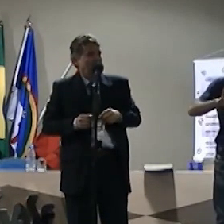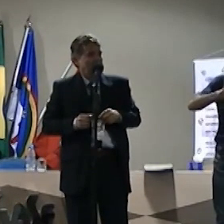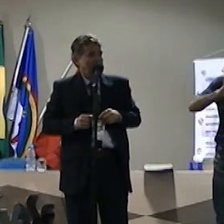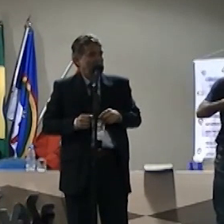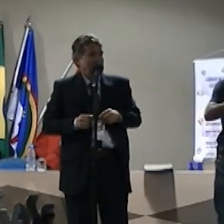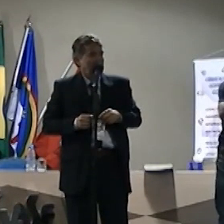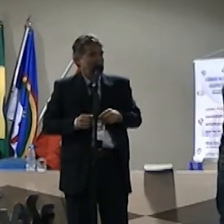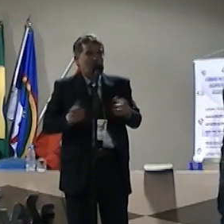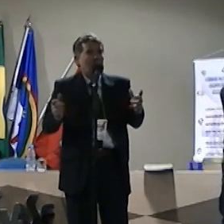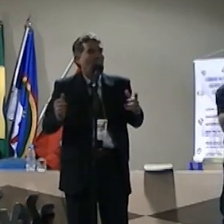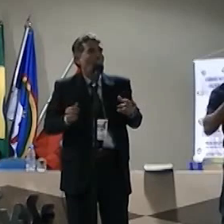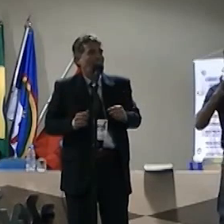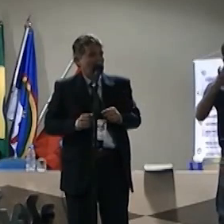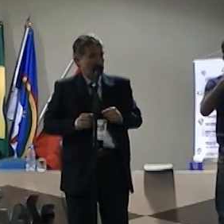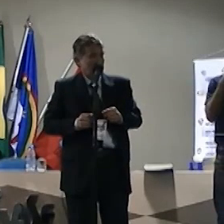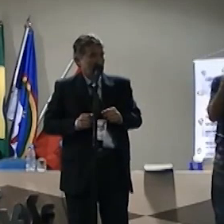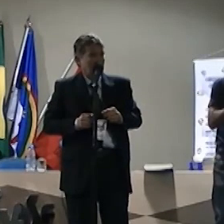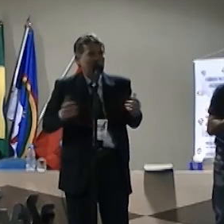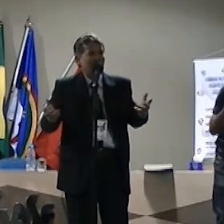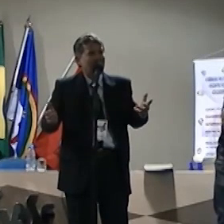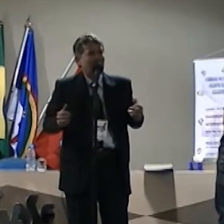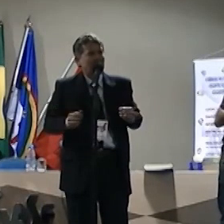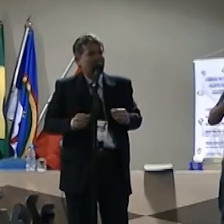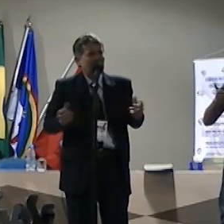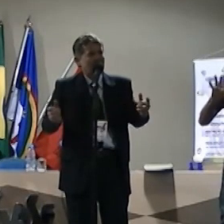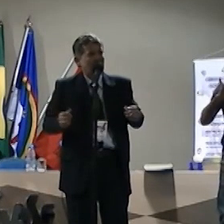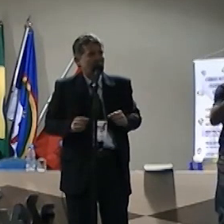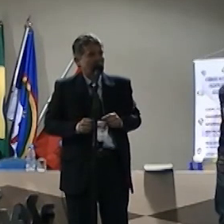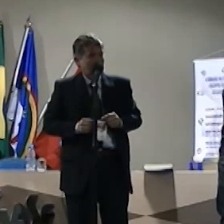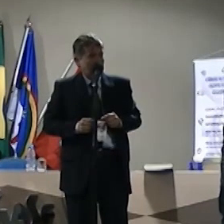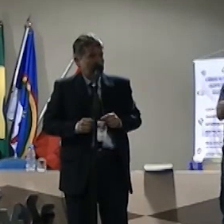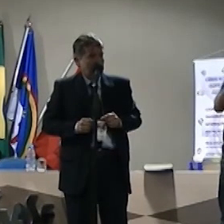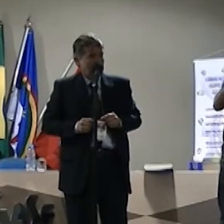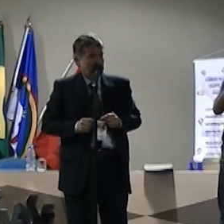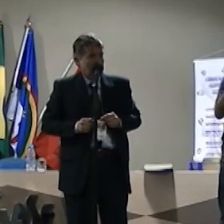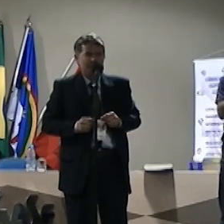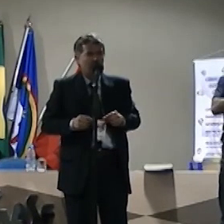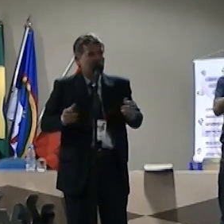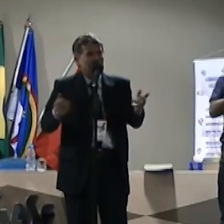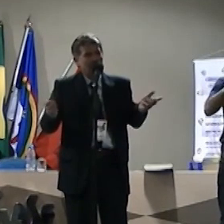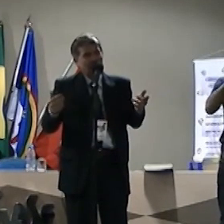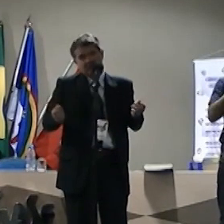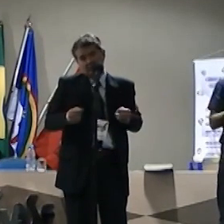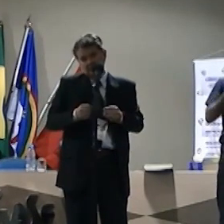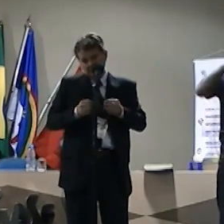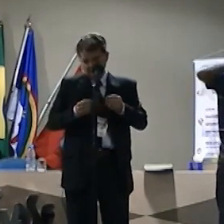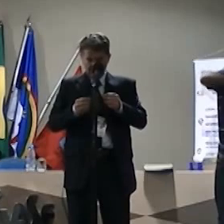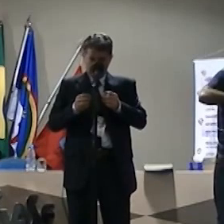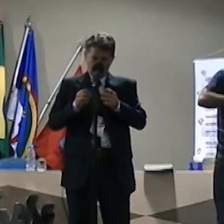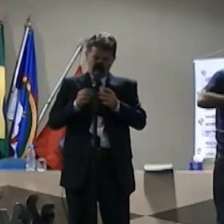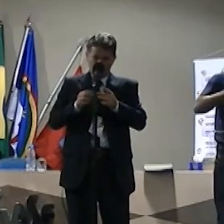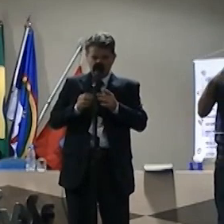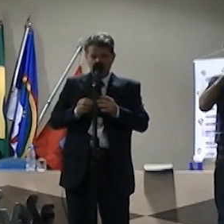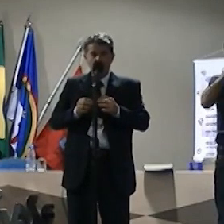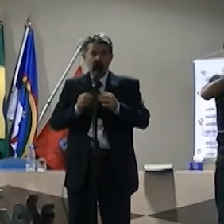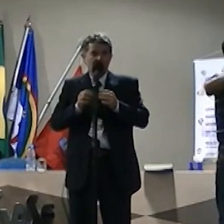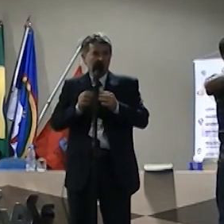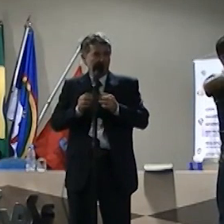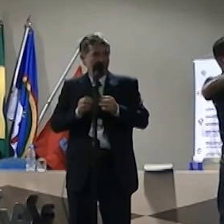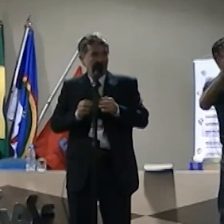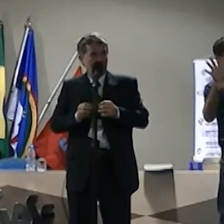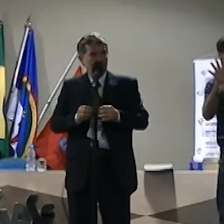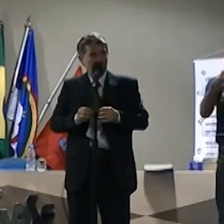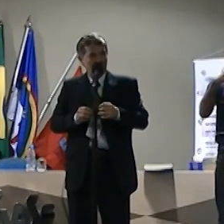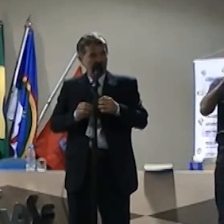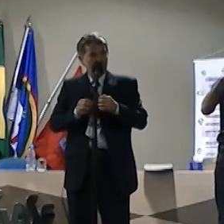quando? Só pelo concreto. Ele tem que aprender abstrato, subjetivo também. Então, se ele não vai aprender abstrato e